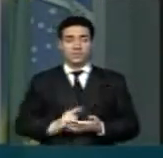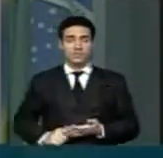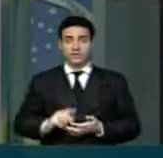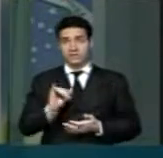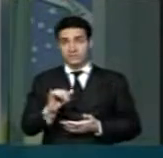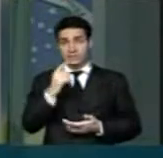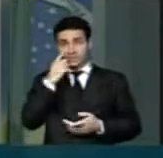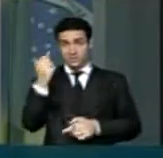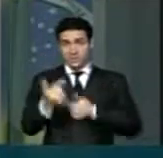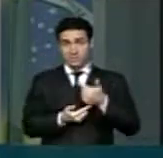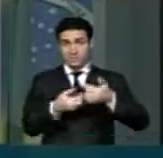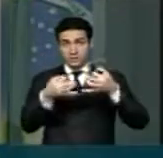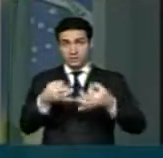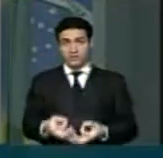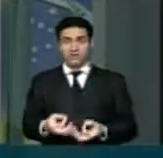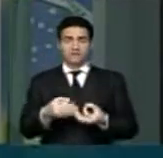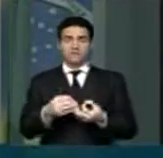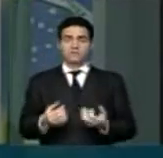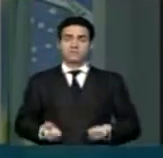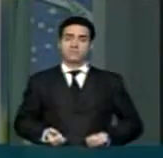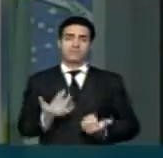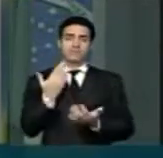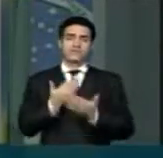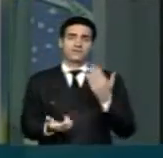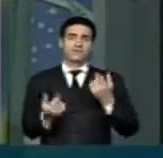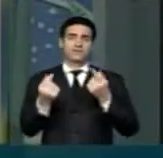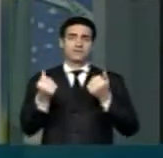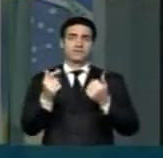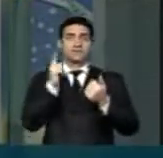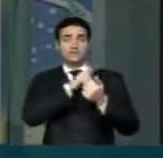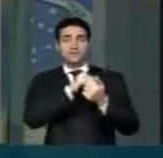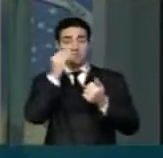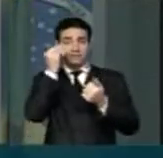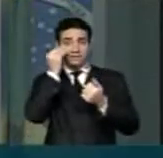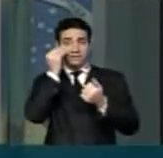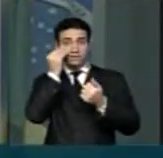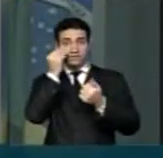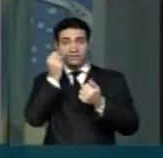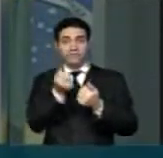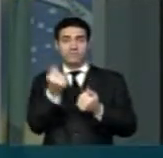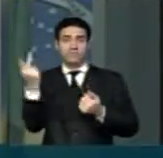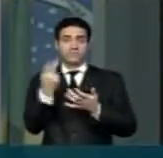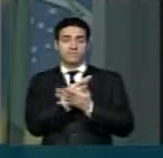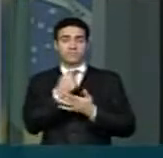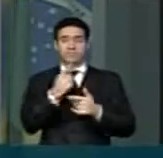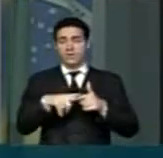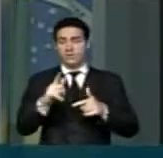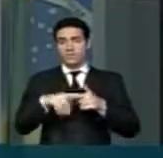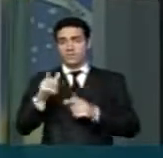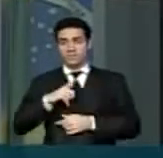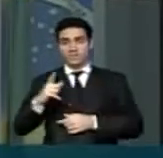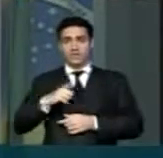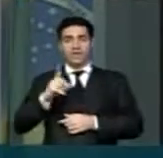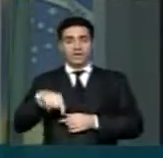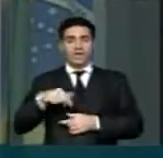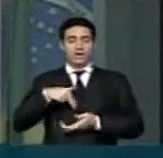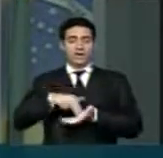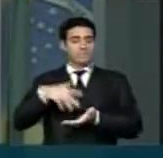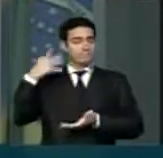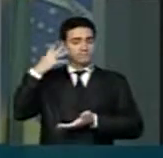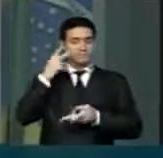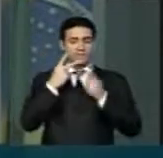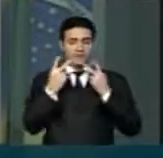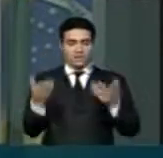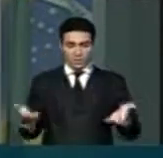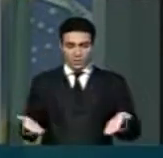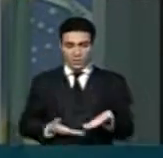trabalhasse corretamente, gastaria menos tempo tentando acobertar seus inúmeros desacertos. Era a manifestação que gostaríamos de fazer